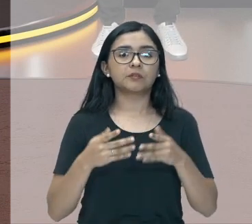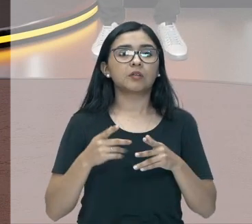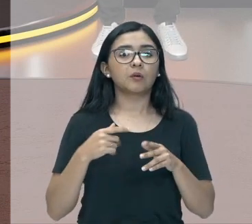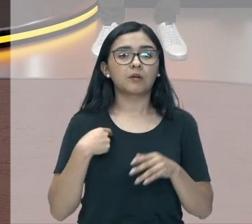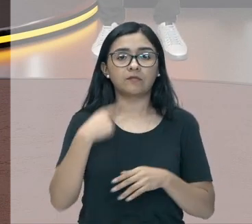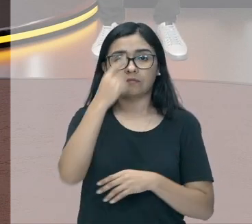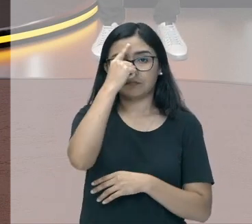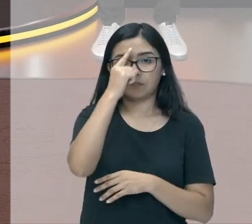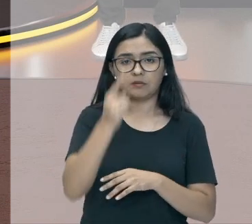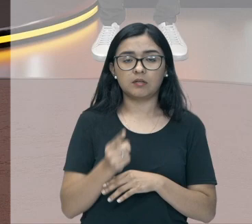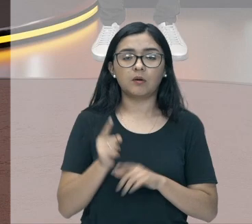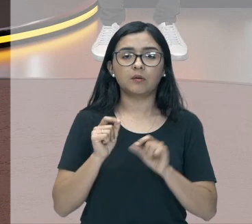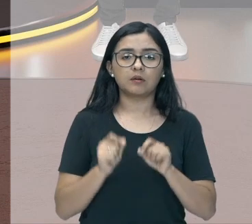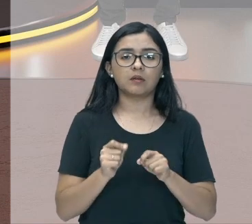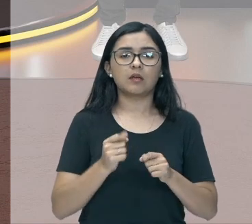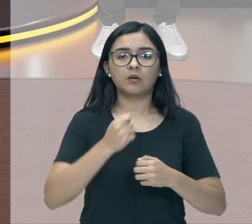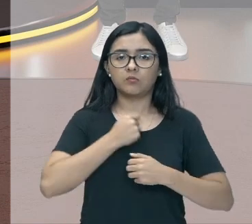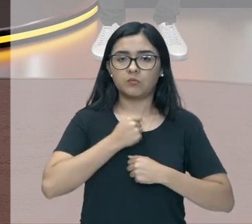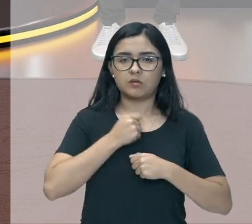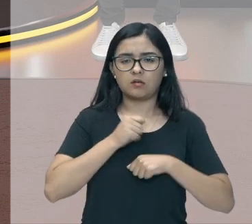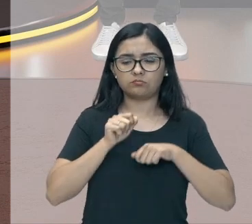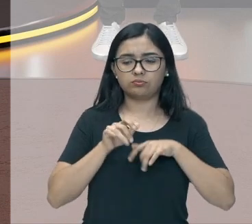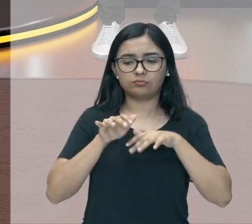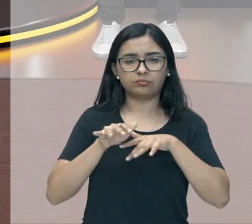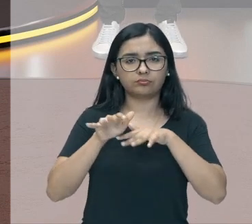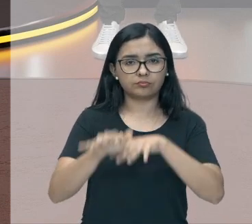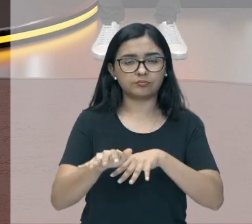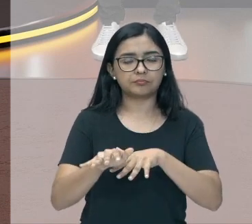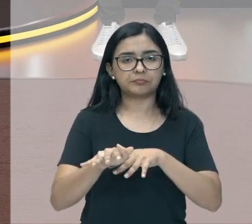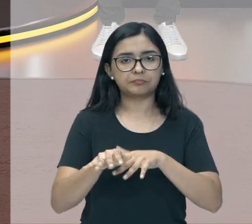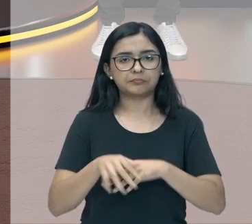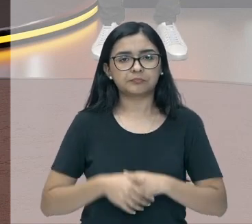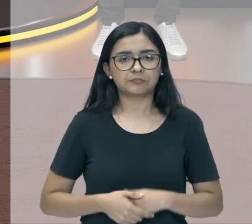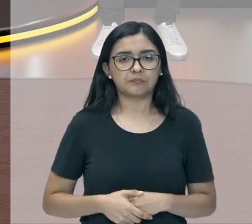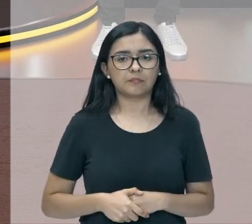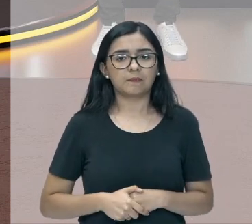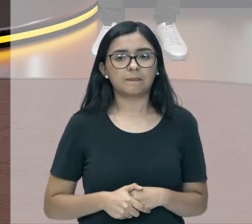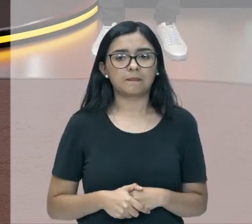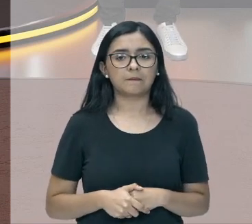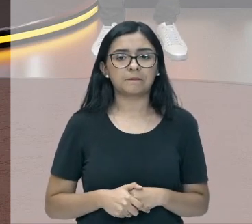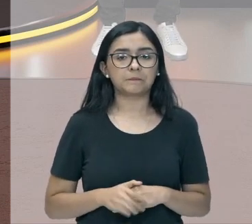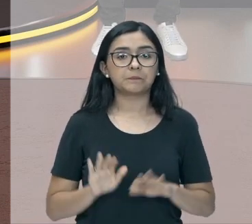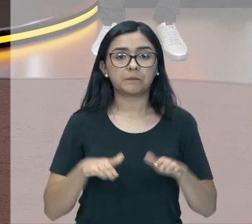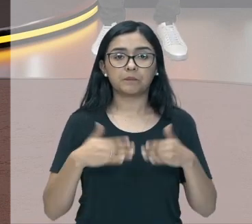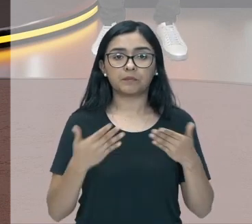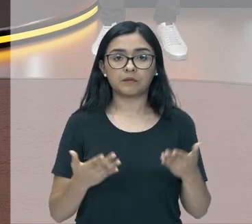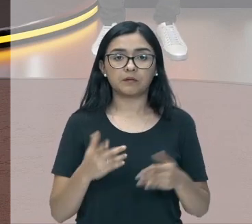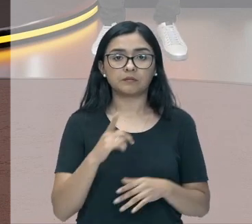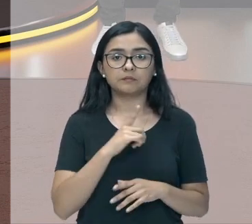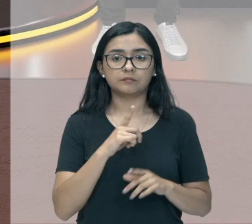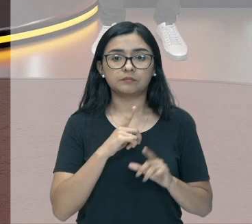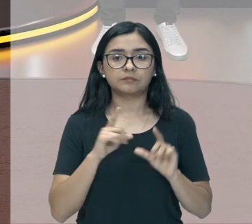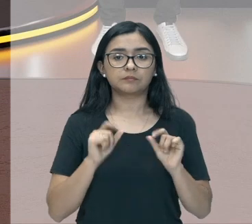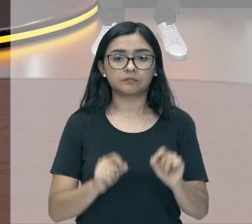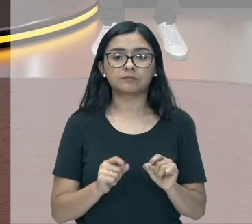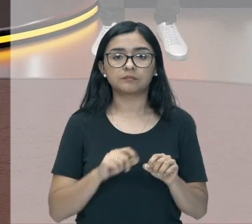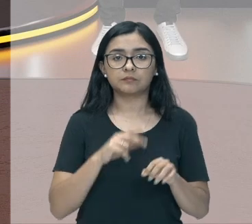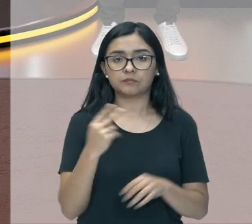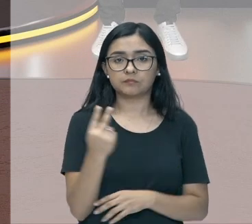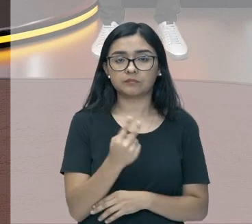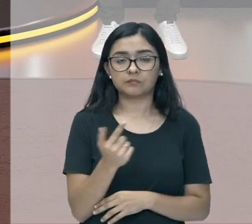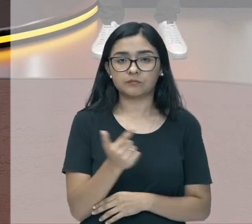o exército. Vejam, mas eles vão, então, no segundo